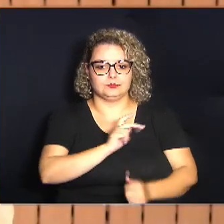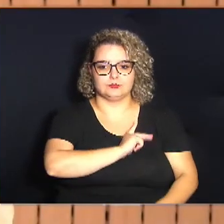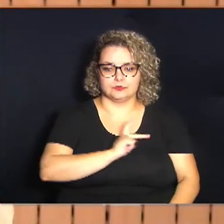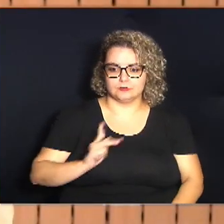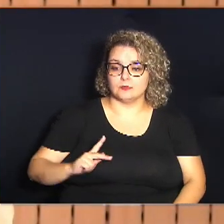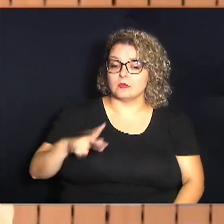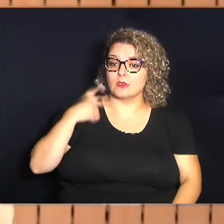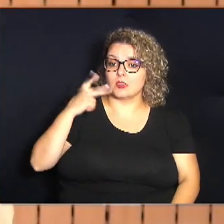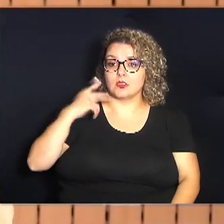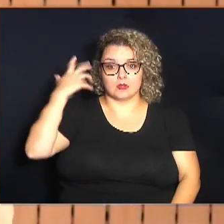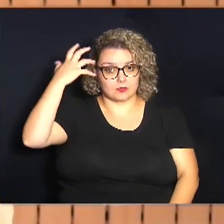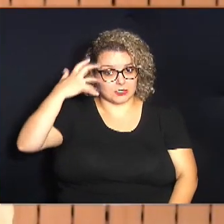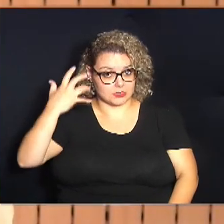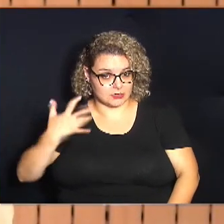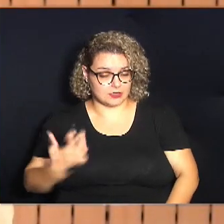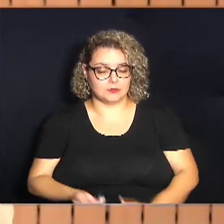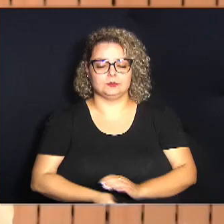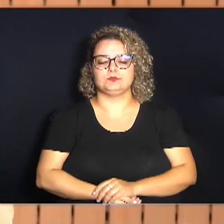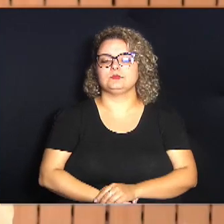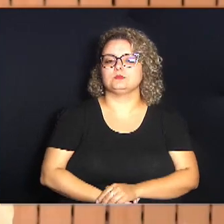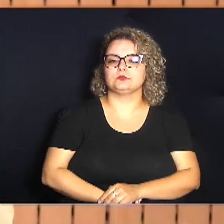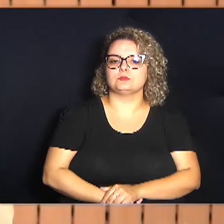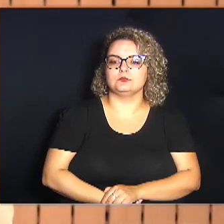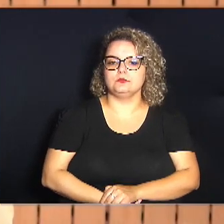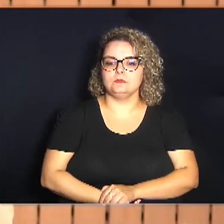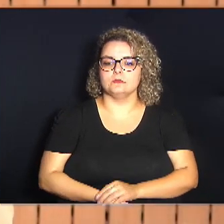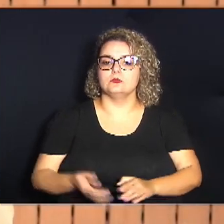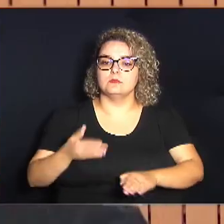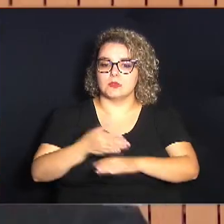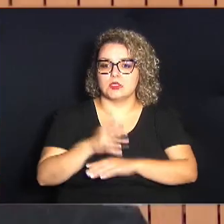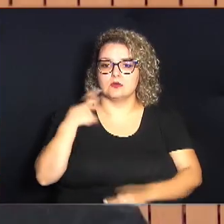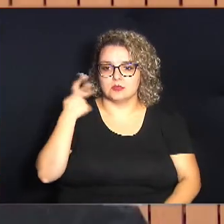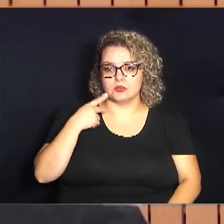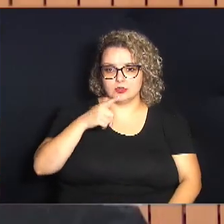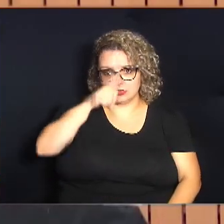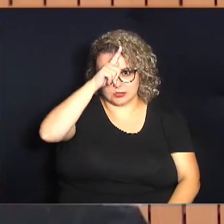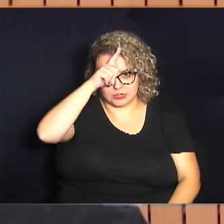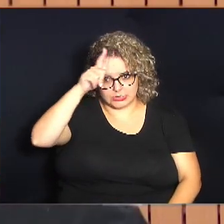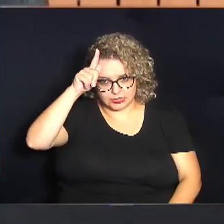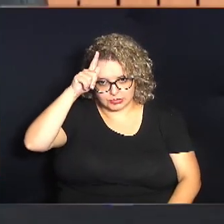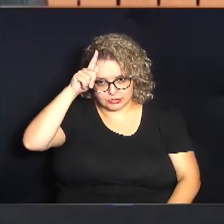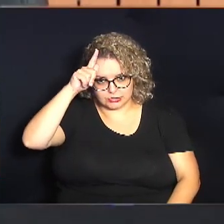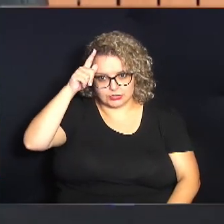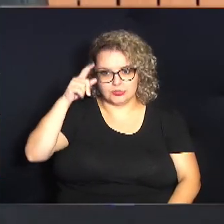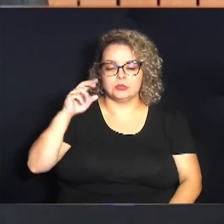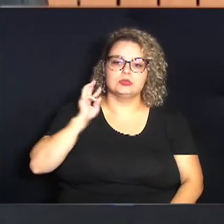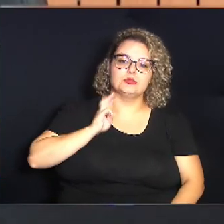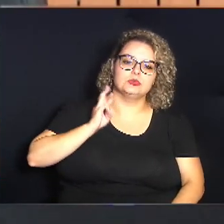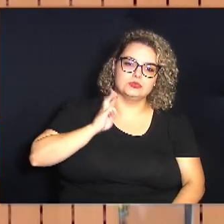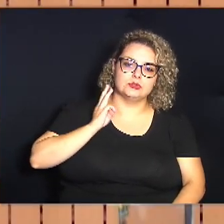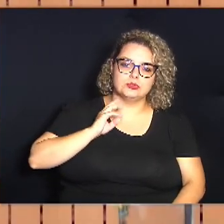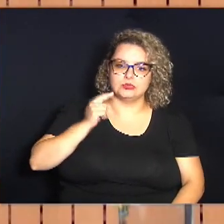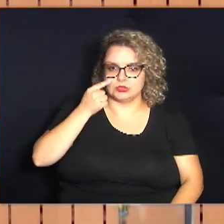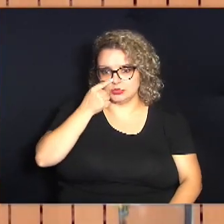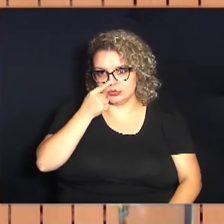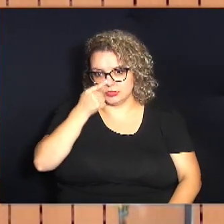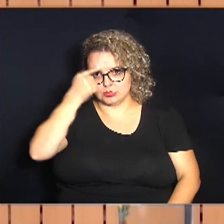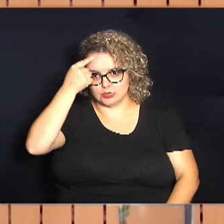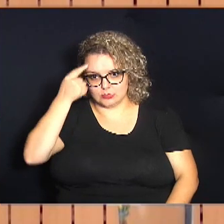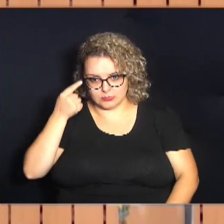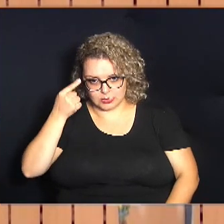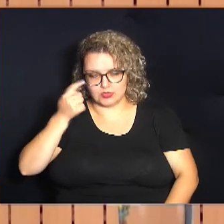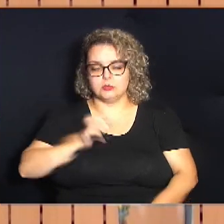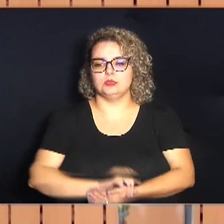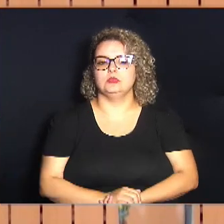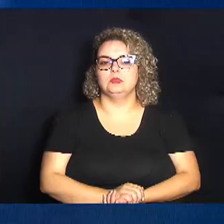pela vereadora Guida Calisto. Participaram da reunião os vereadores Gustavo Peta, Cecílio Santos e a vereadora Paola